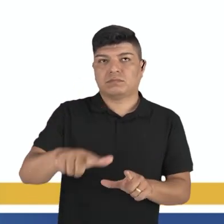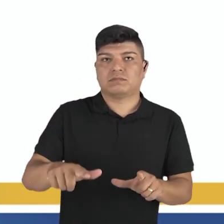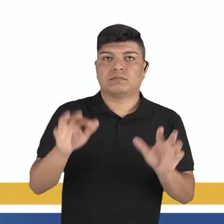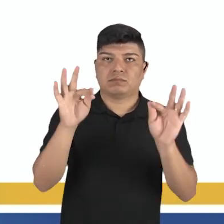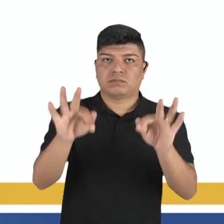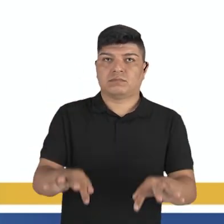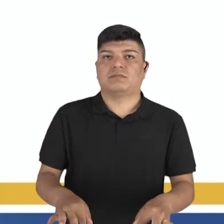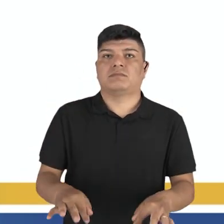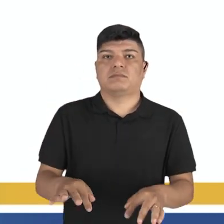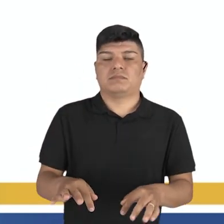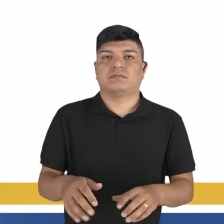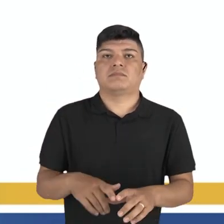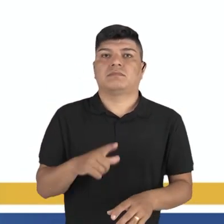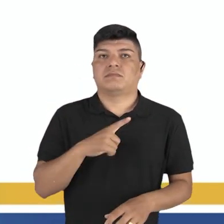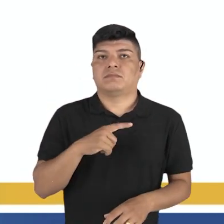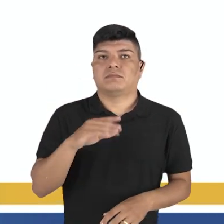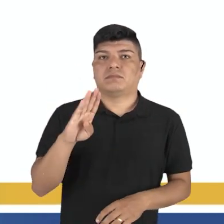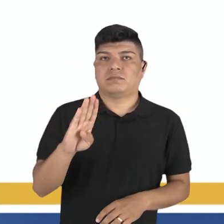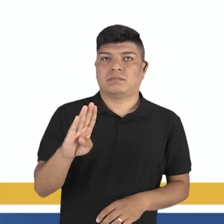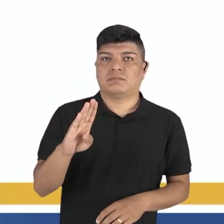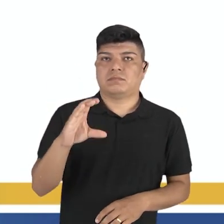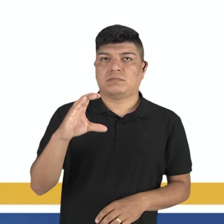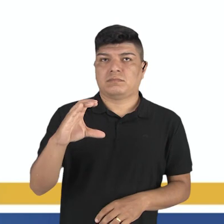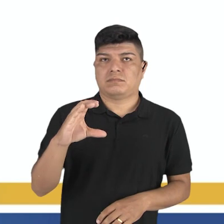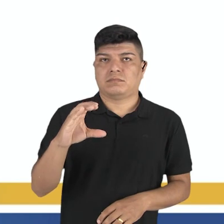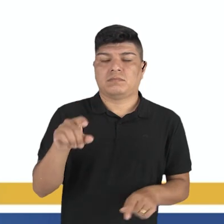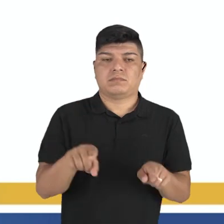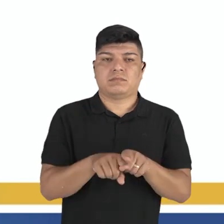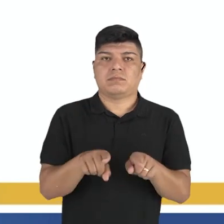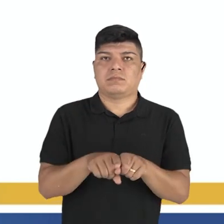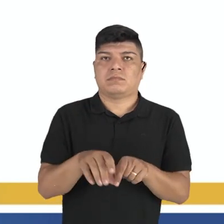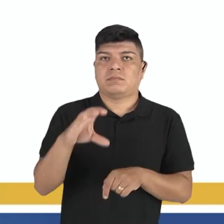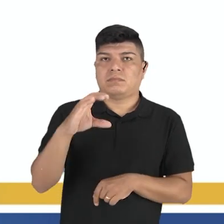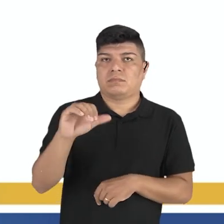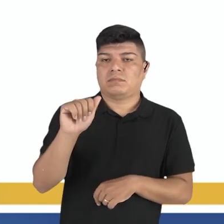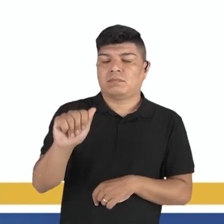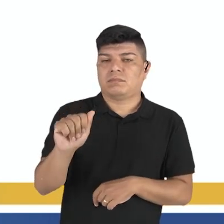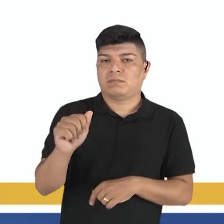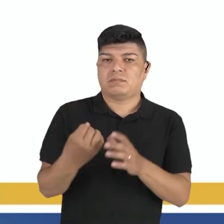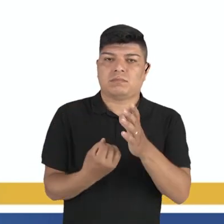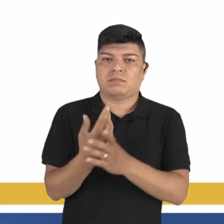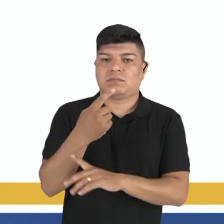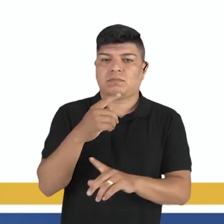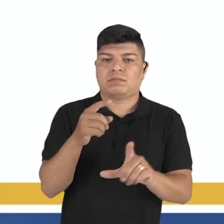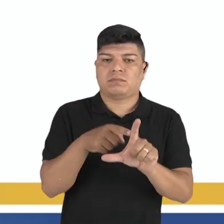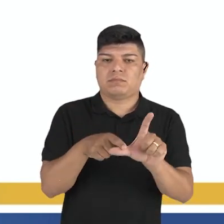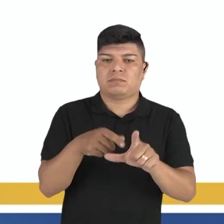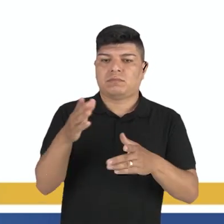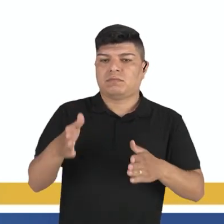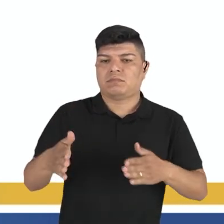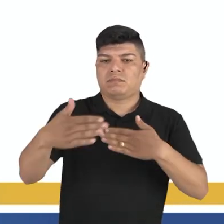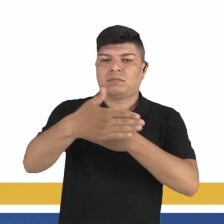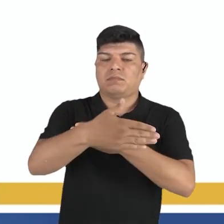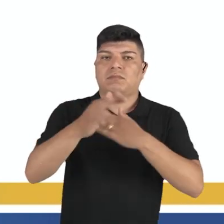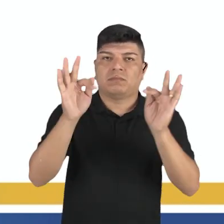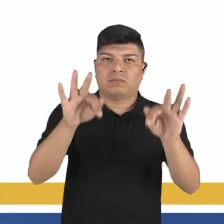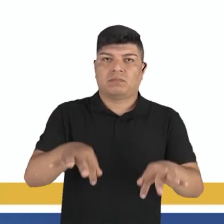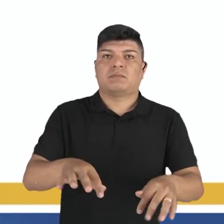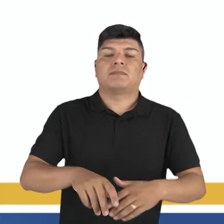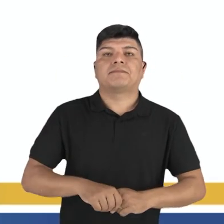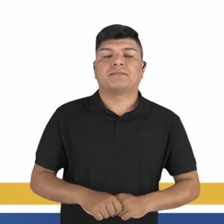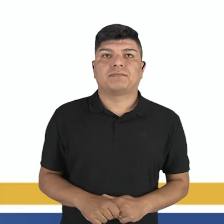por último, né, eu tenho ali B' e C e o A formando os lados do meu último